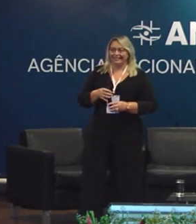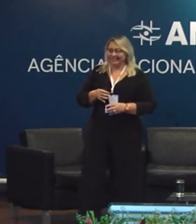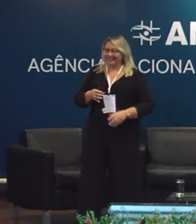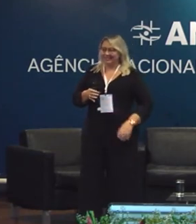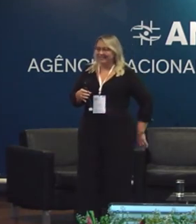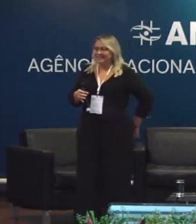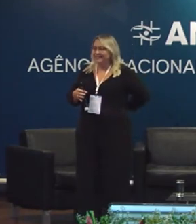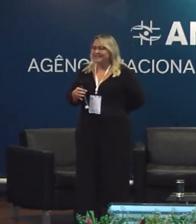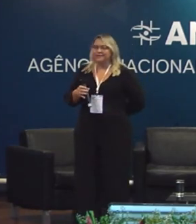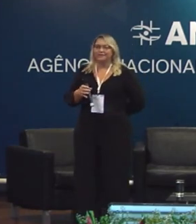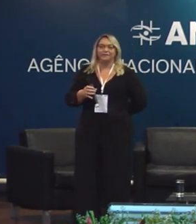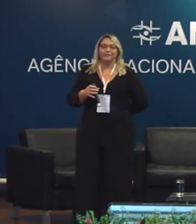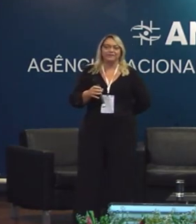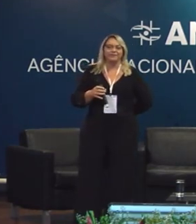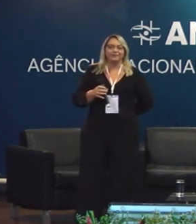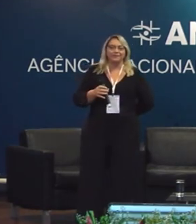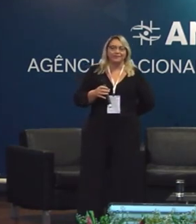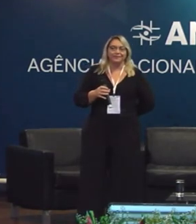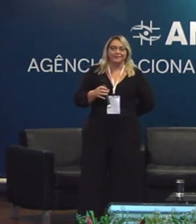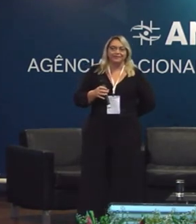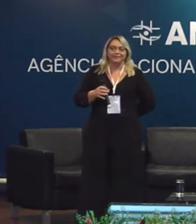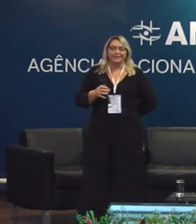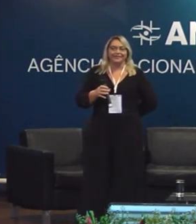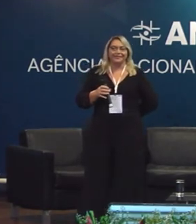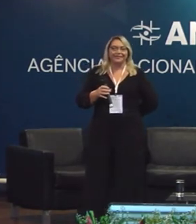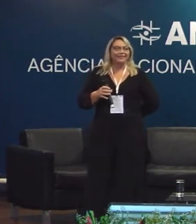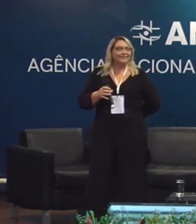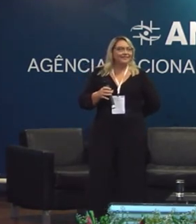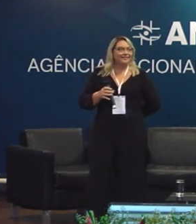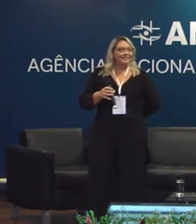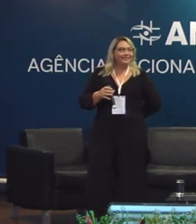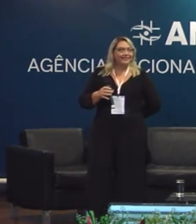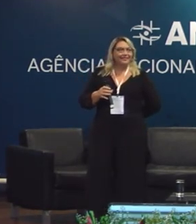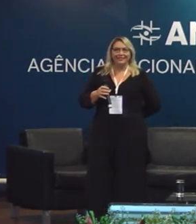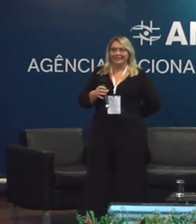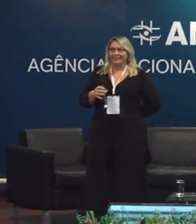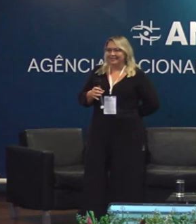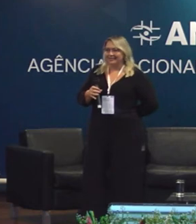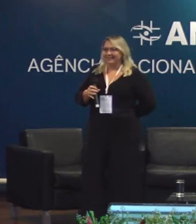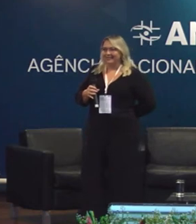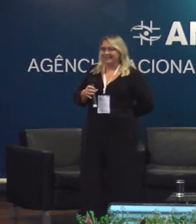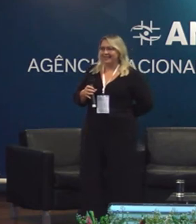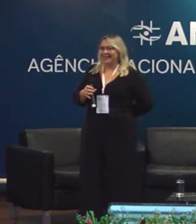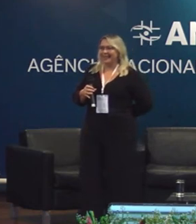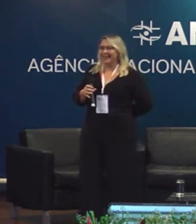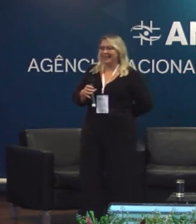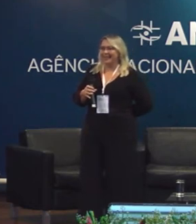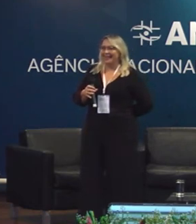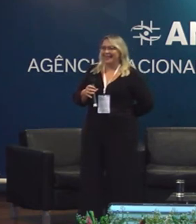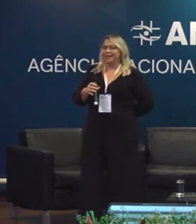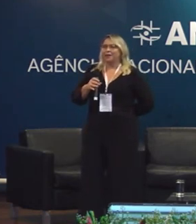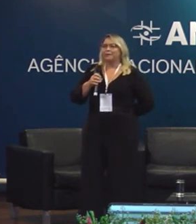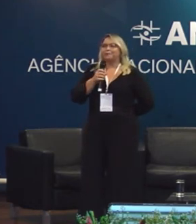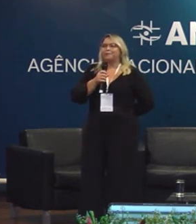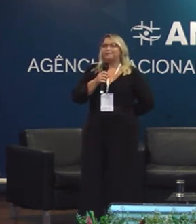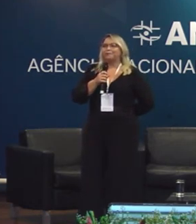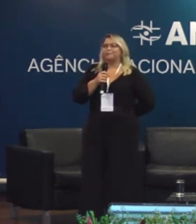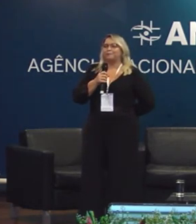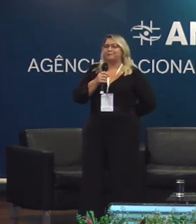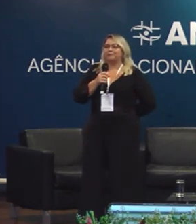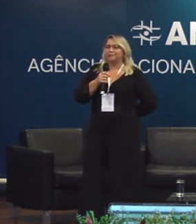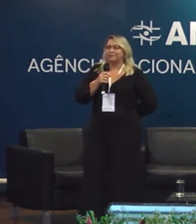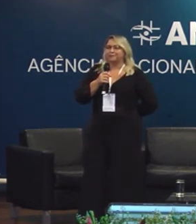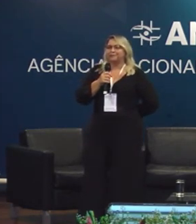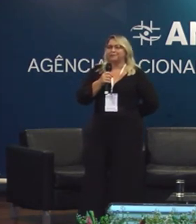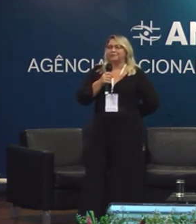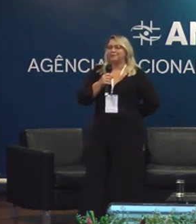Gente, ainda não acabou. Ainda não liberou o lanche, né, Hilda? Está quietinho lá, tá, então não adianta sair correndo